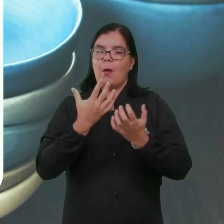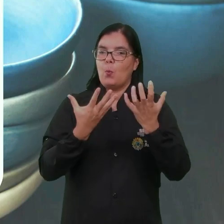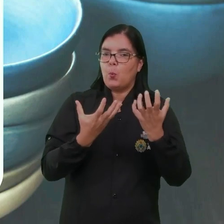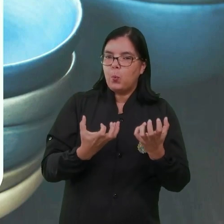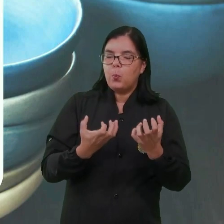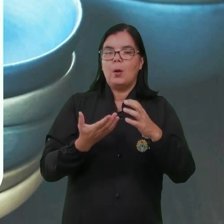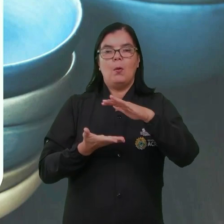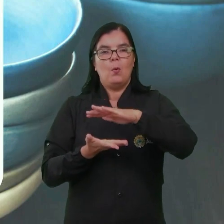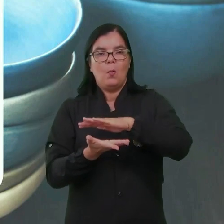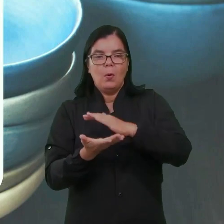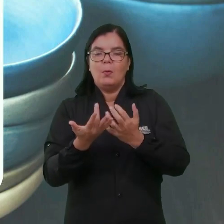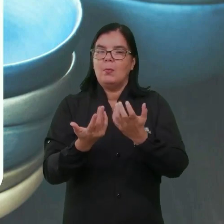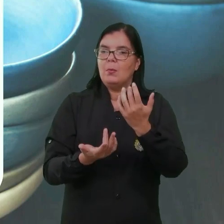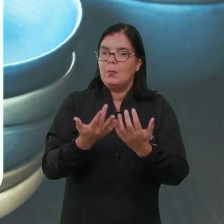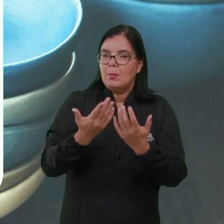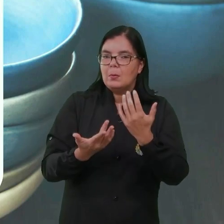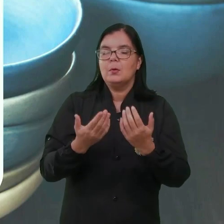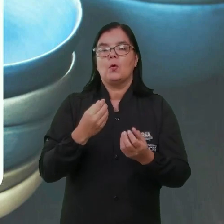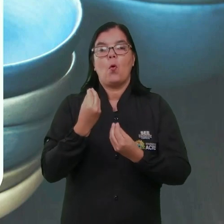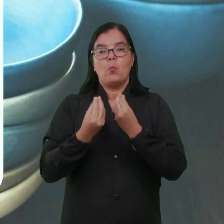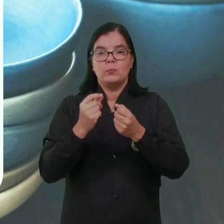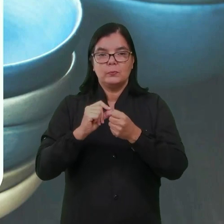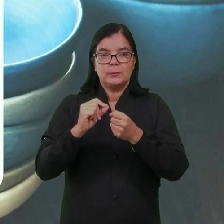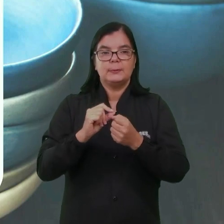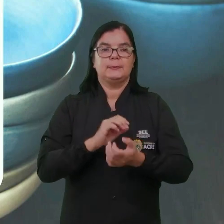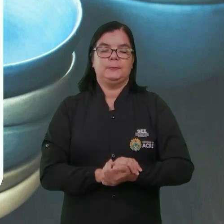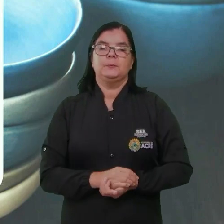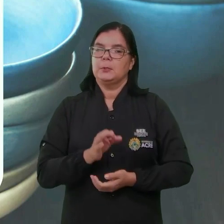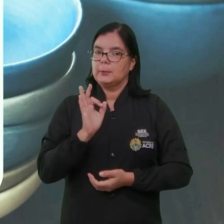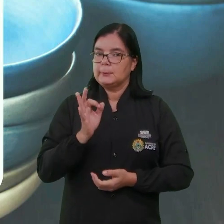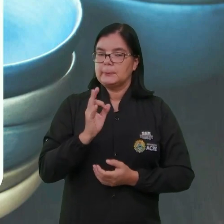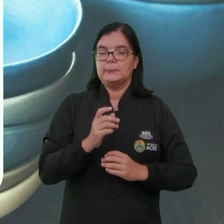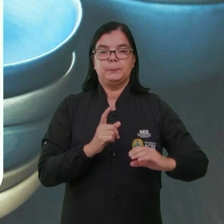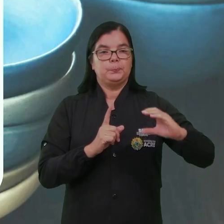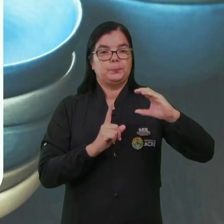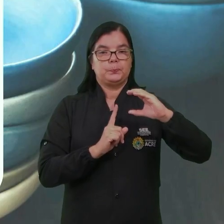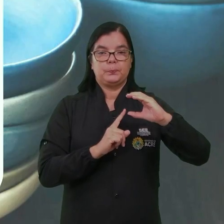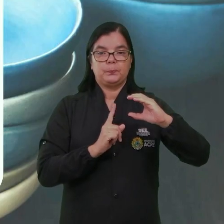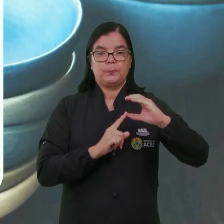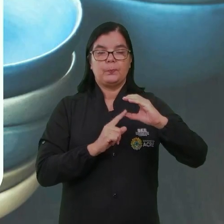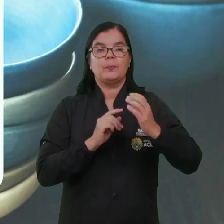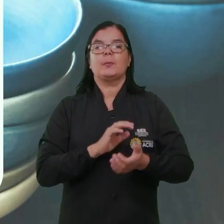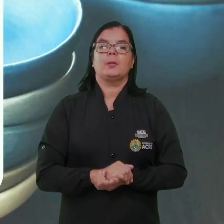da queima, né, do molde. Tá corretíssima, certíssima.